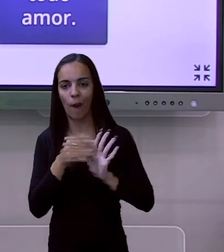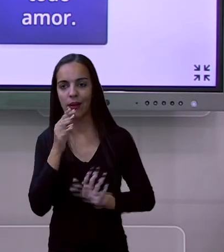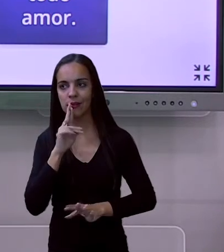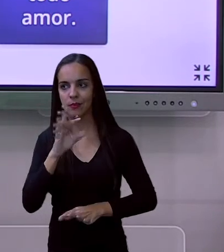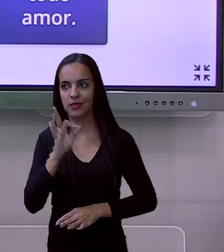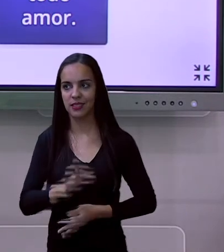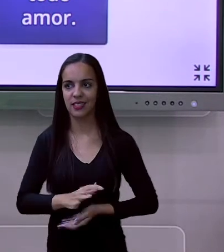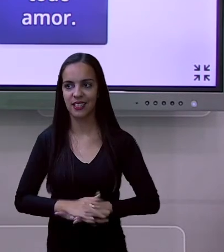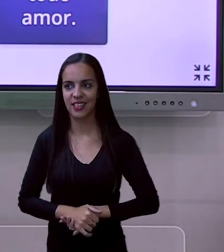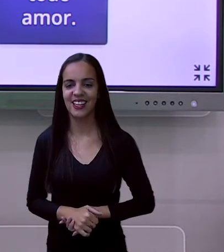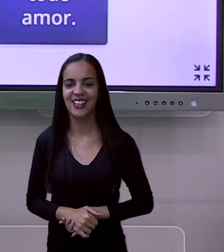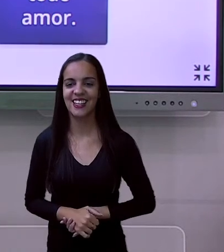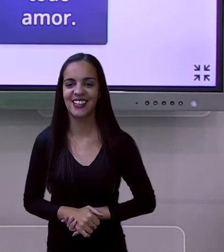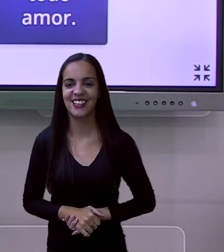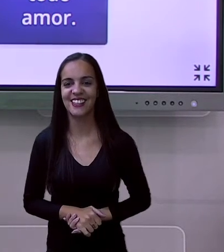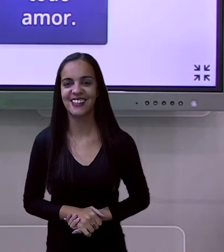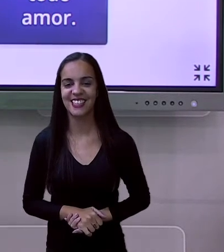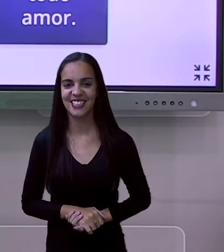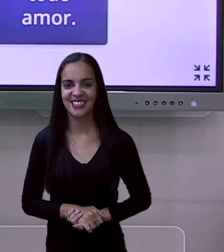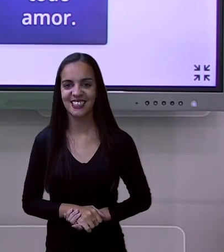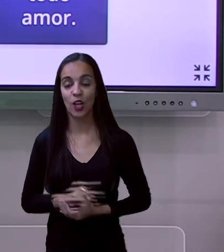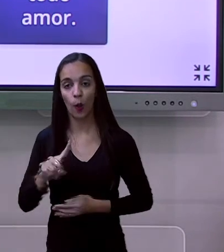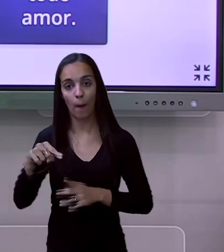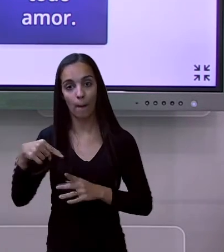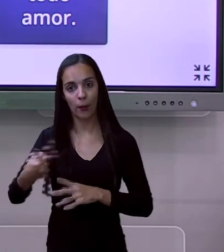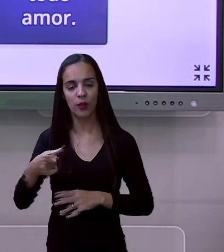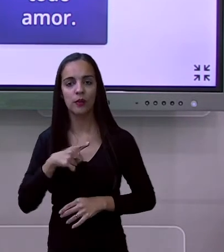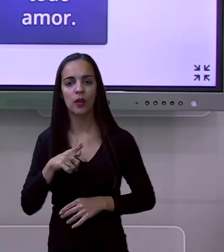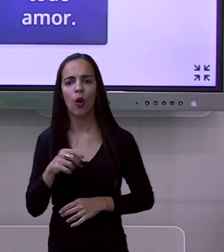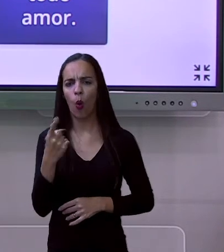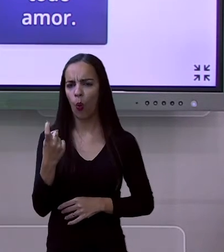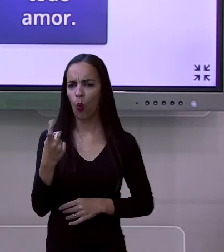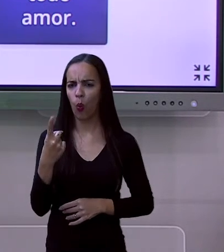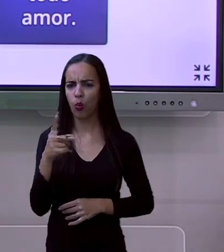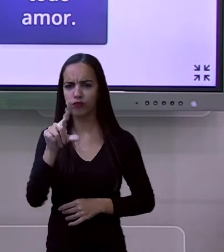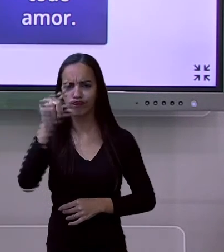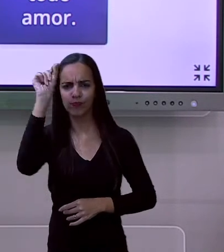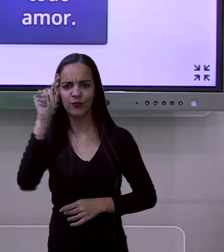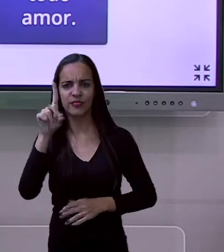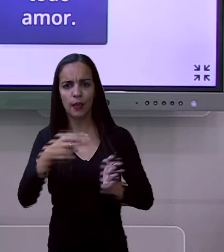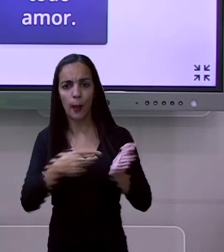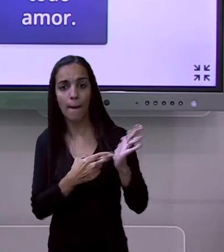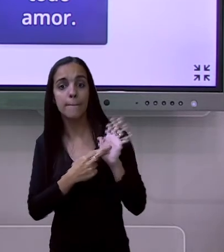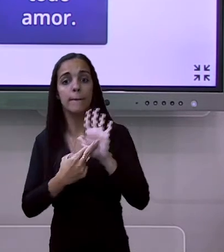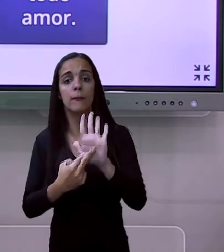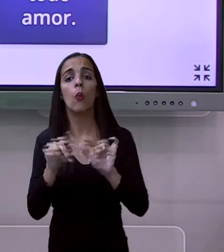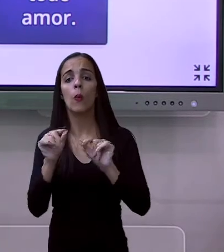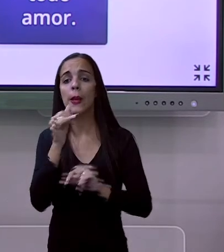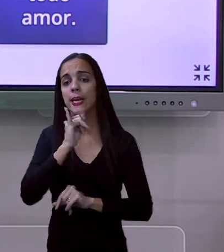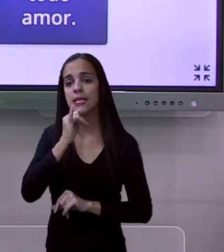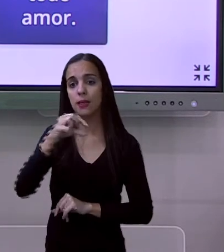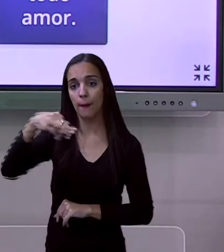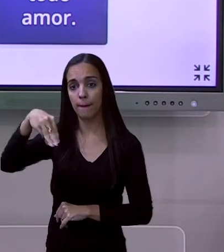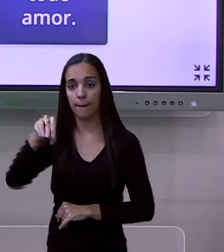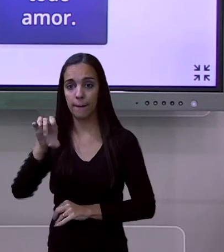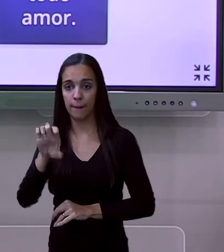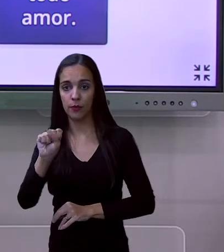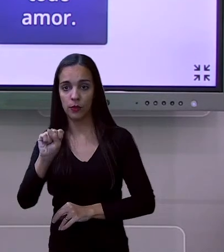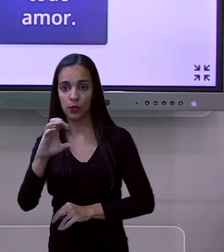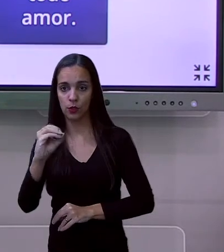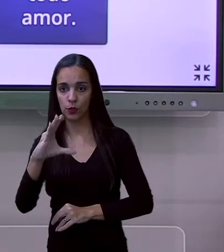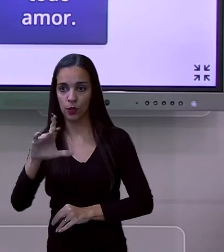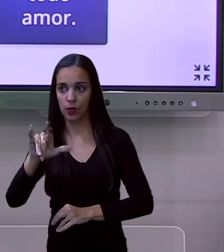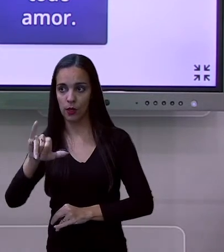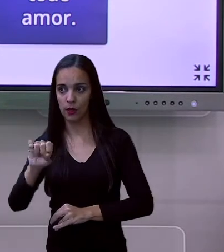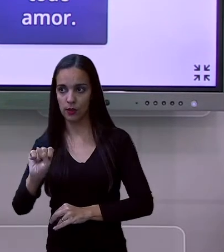Acertamos, Gabi. Próxima, a única alternativa que apresenta um exemplo de mesóclise.